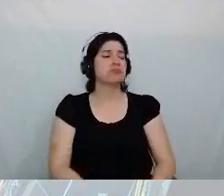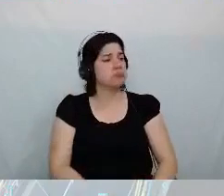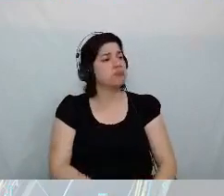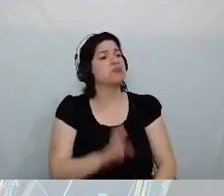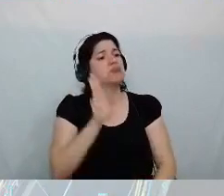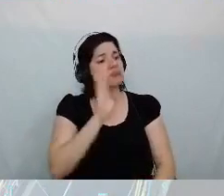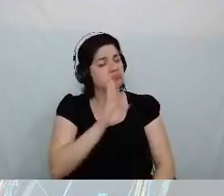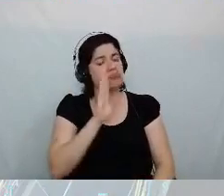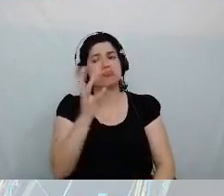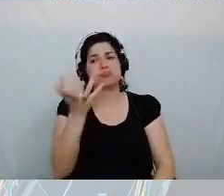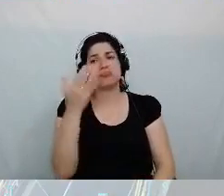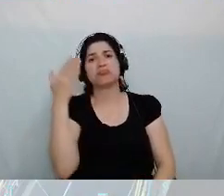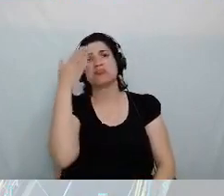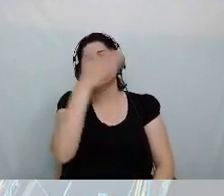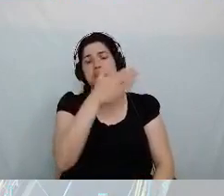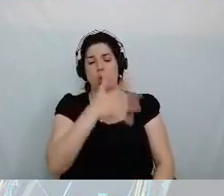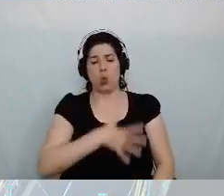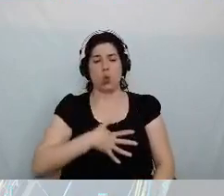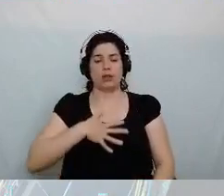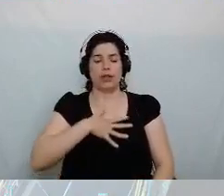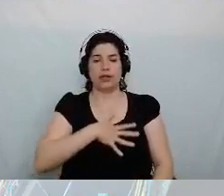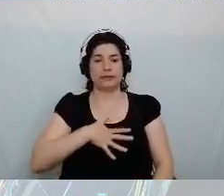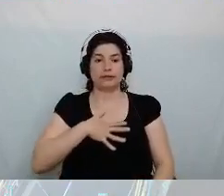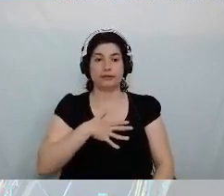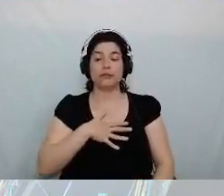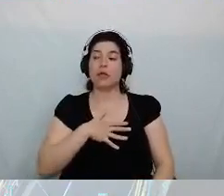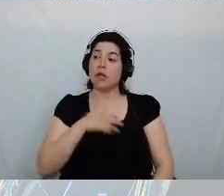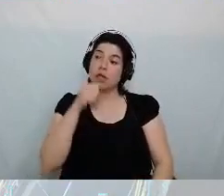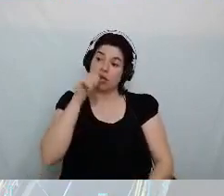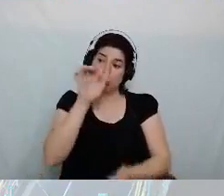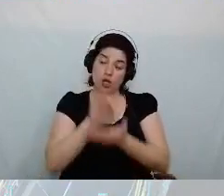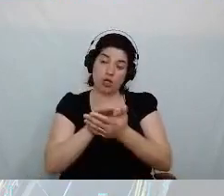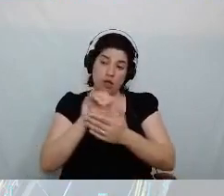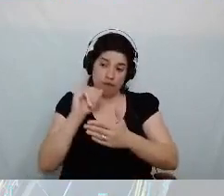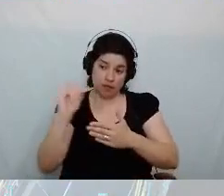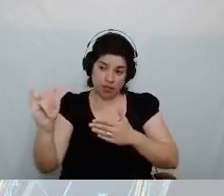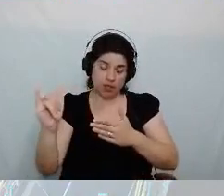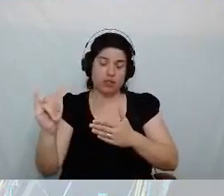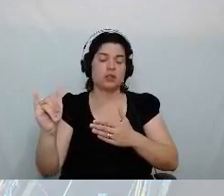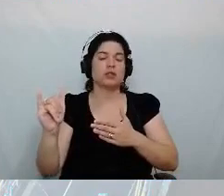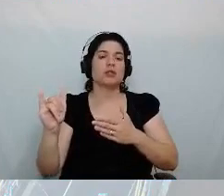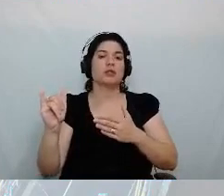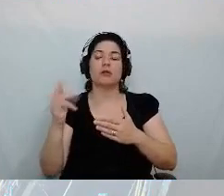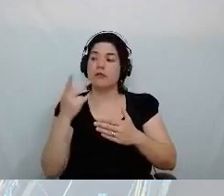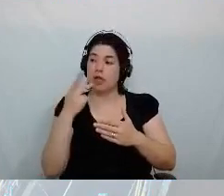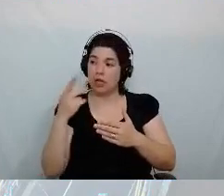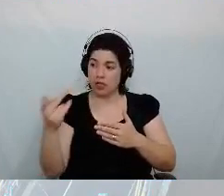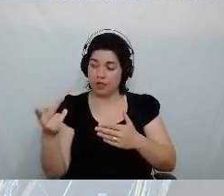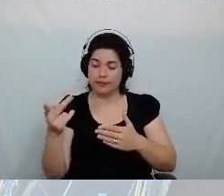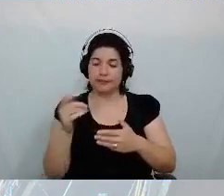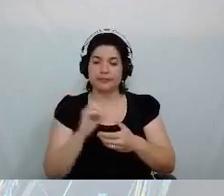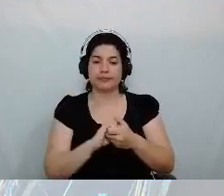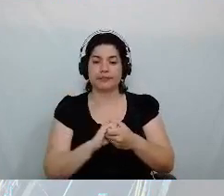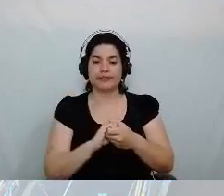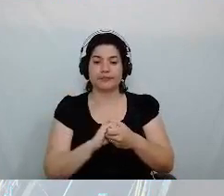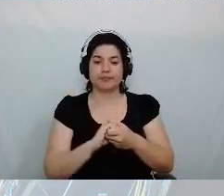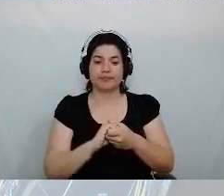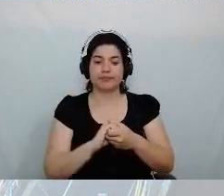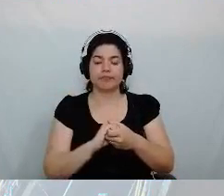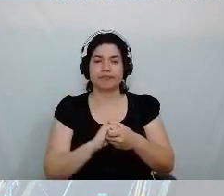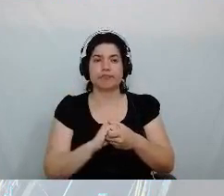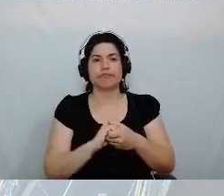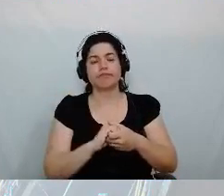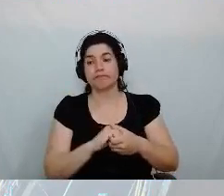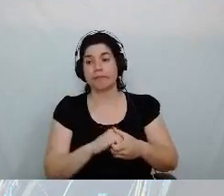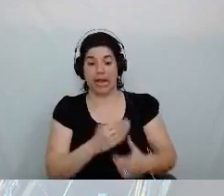ir. Gostei. Cheguei para minha esposa e falei assim para ela, eu falei, pô, um amigo